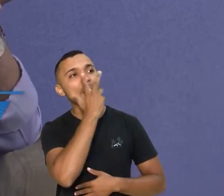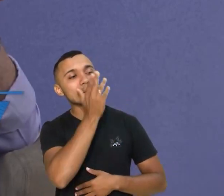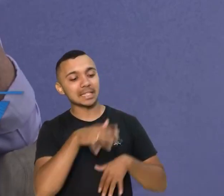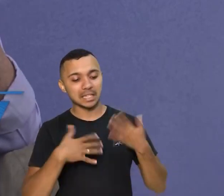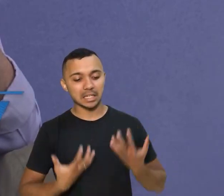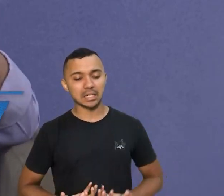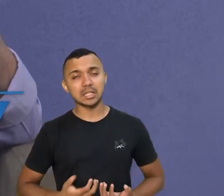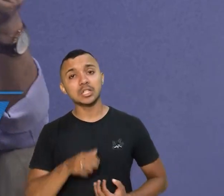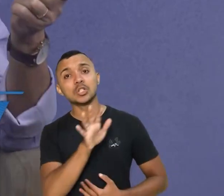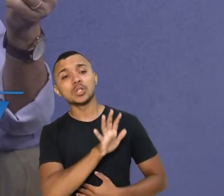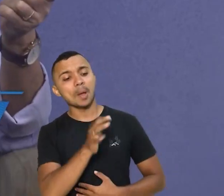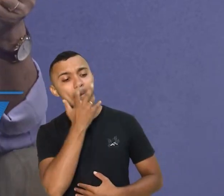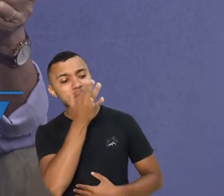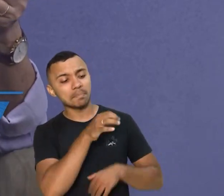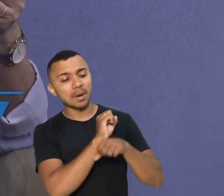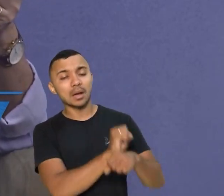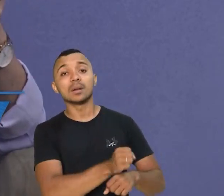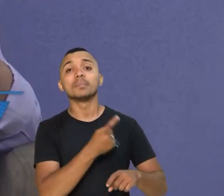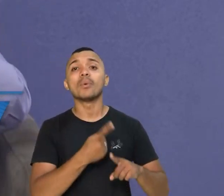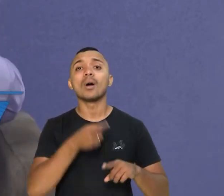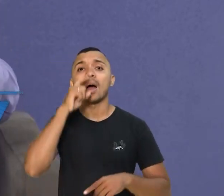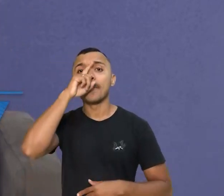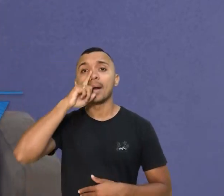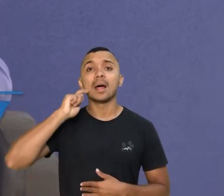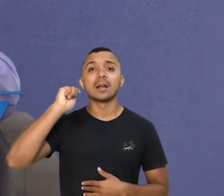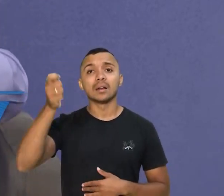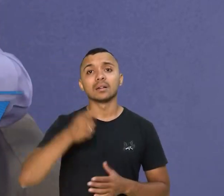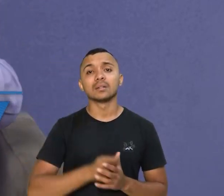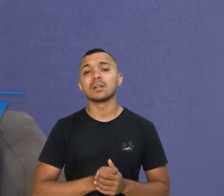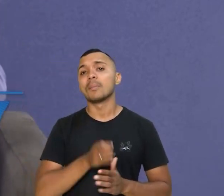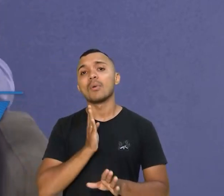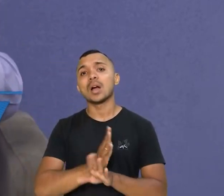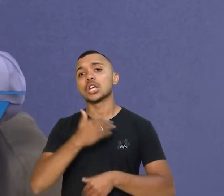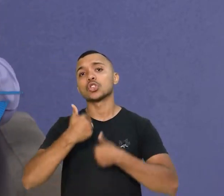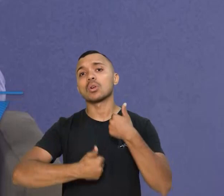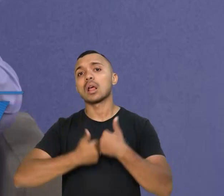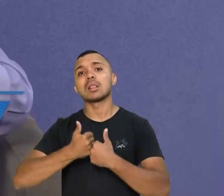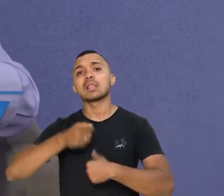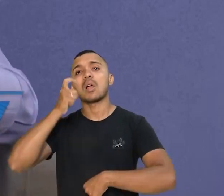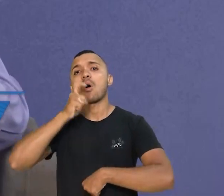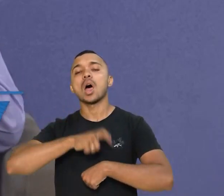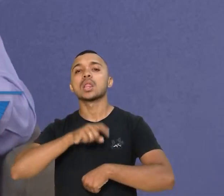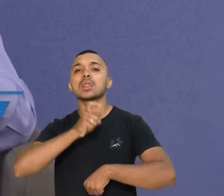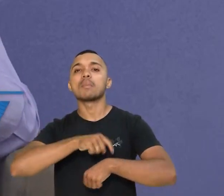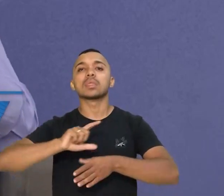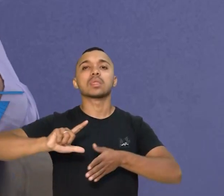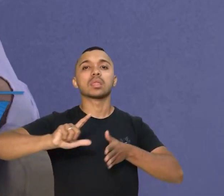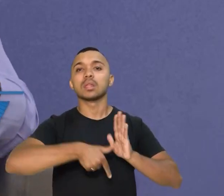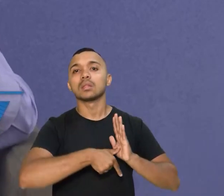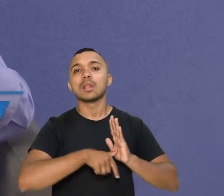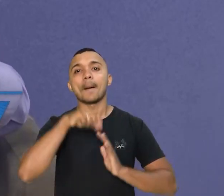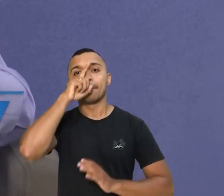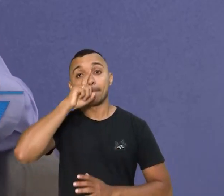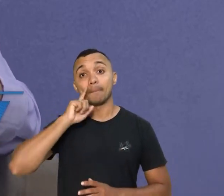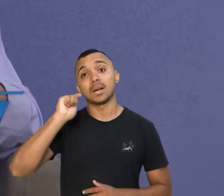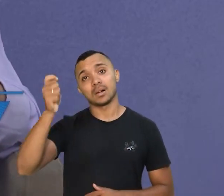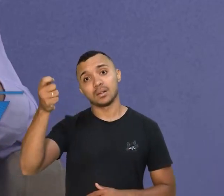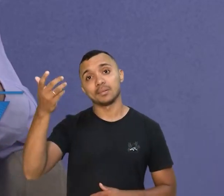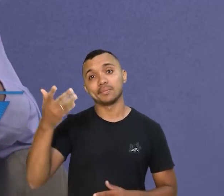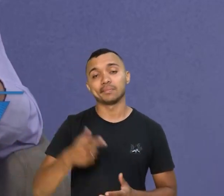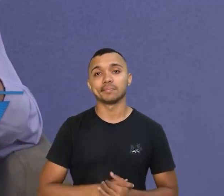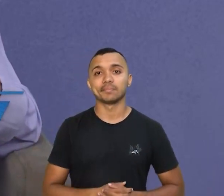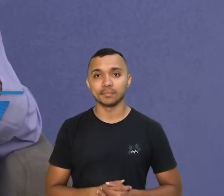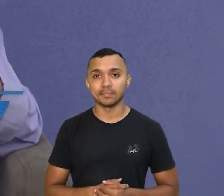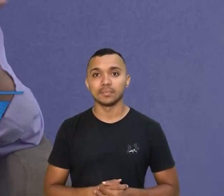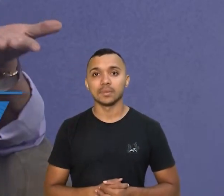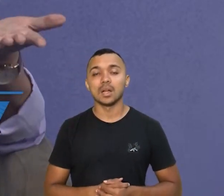para. Por que que é muito cartão? Porque os jogadores chegam atrasados nas jogadas e tomam falta, que é isso. Não está acompanhando o ritmo do jogo.